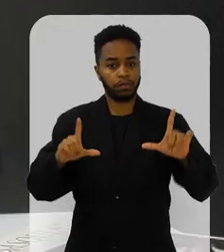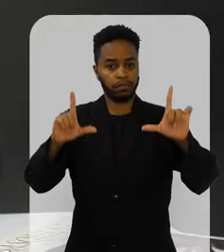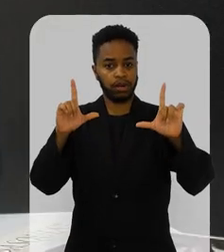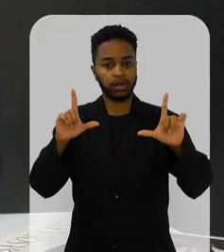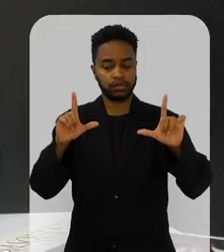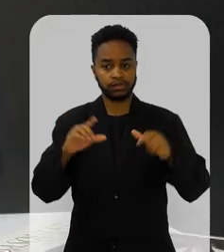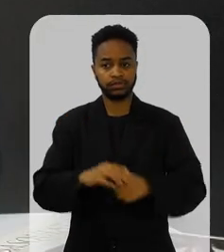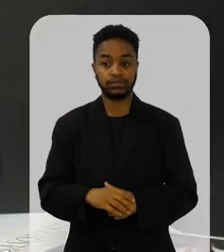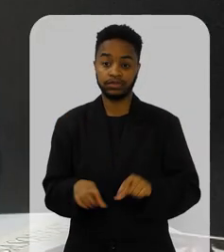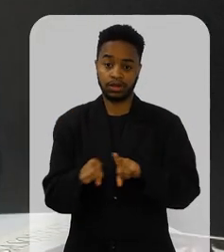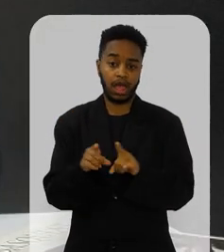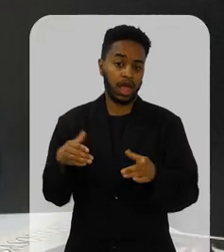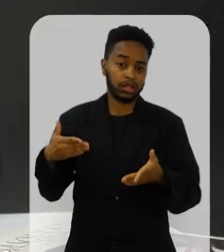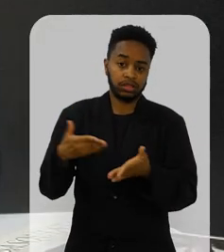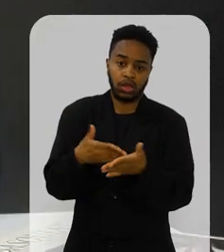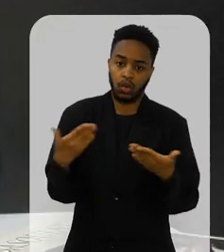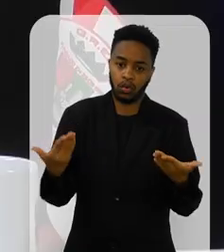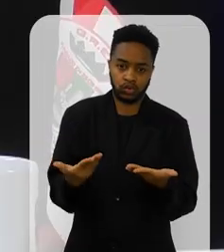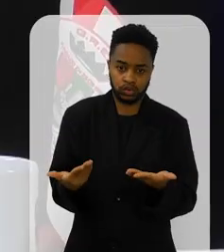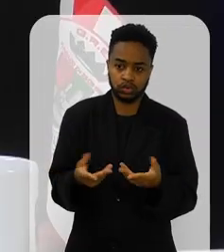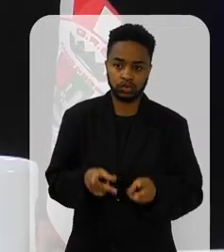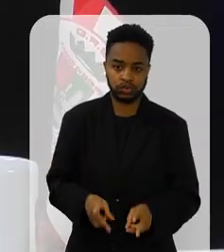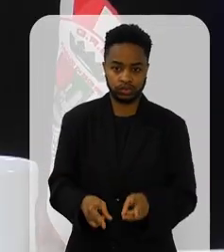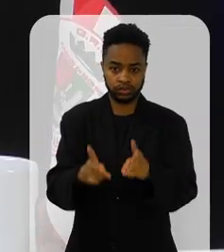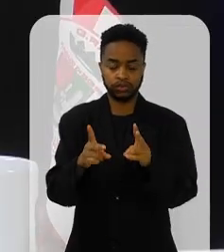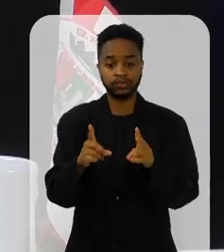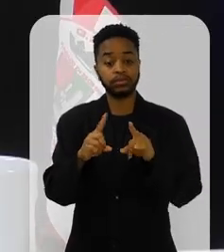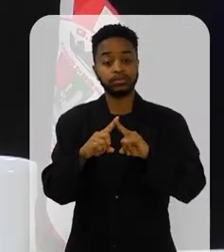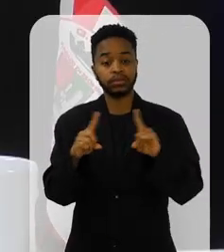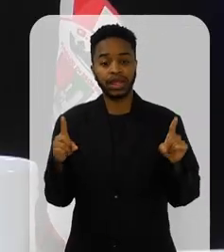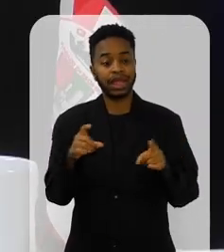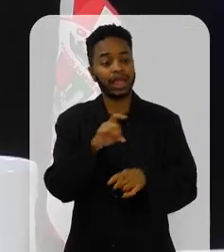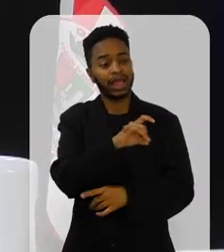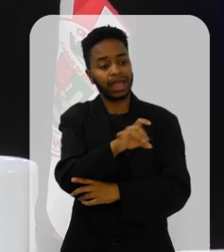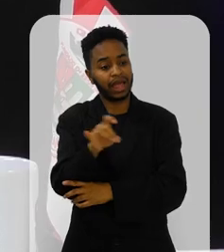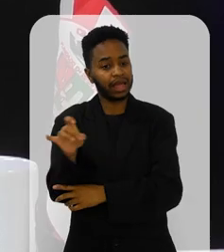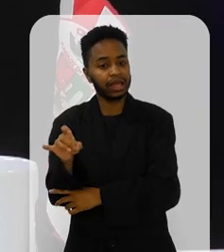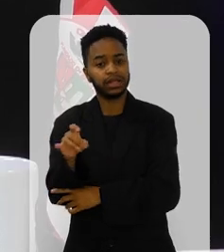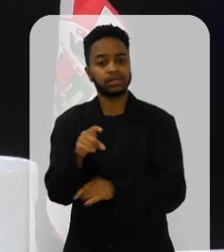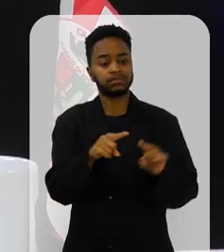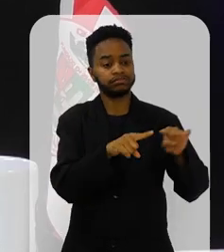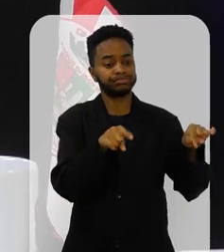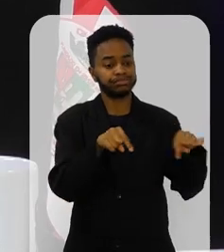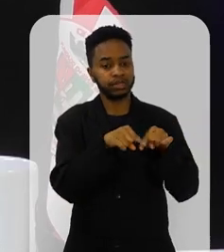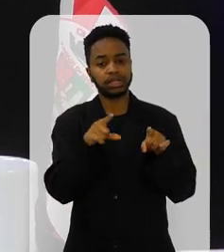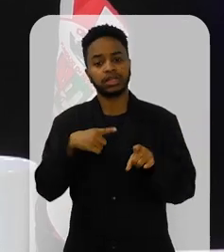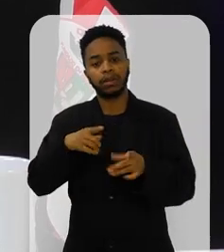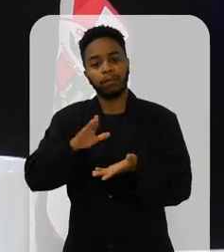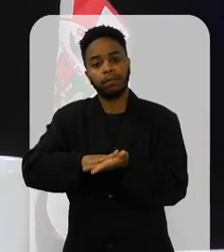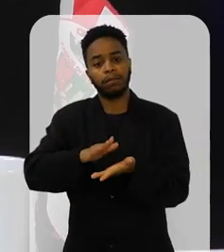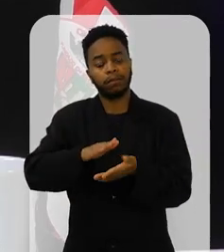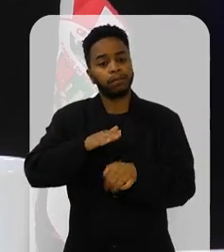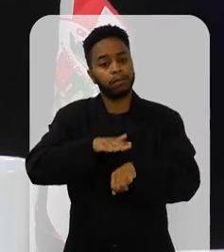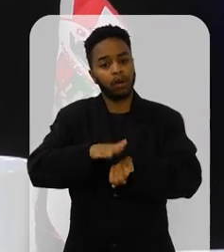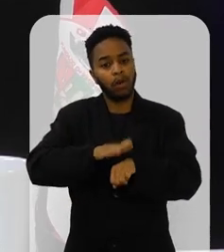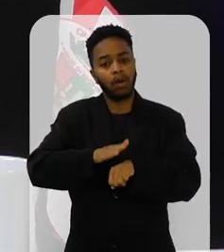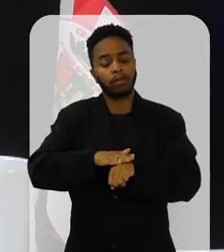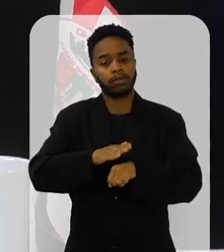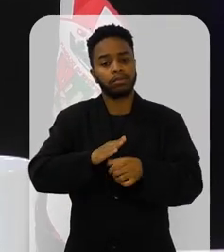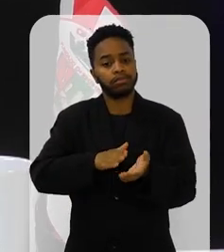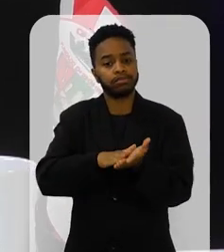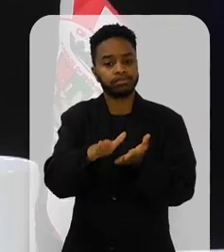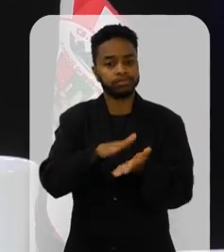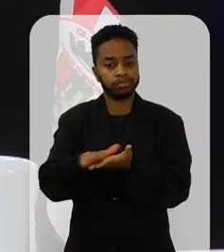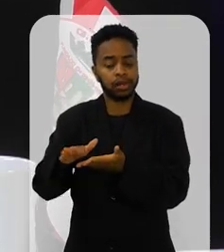placas. Hoje, tá aí até hoje. Entendeu? Mas hoje, agora, cada barracão tem a sua máquina de impressão. Mas também o